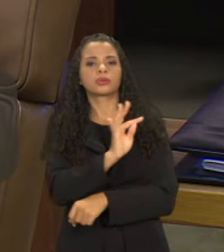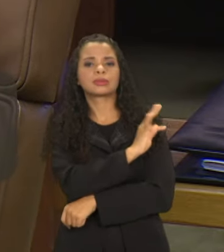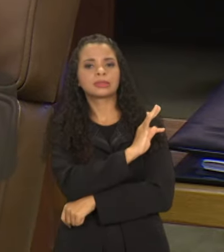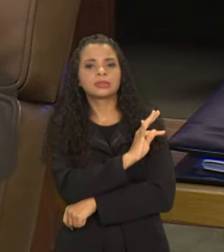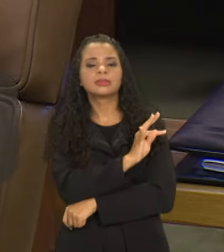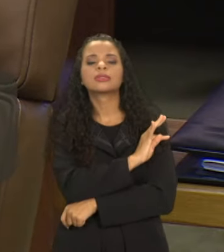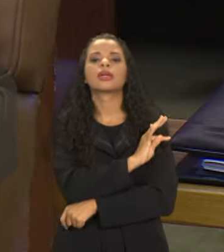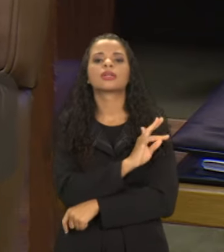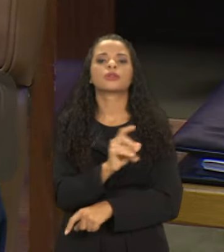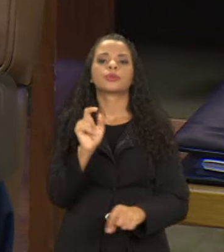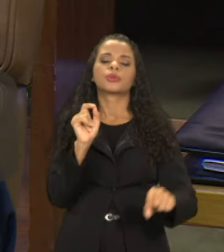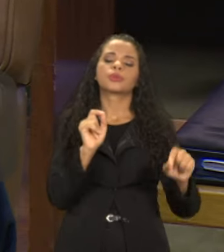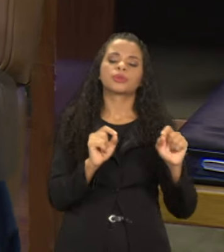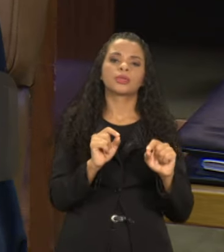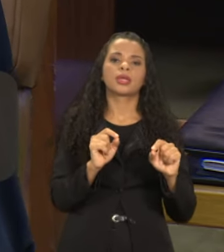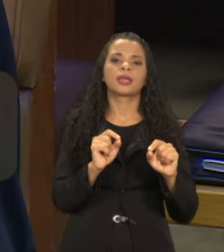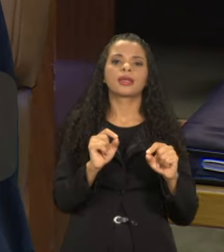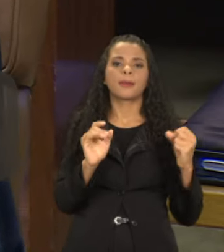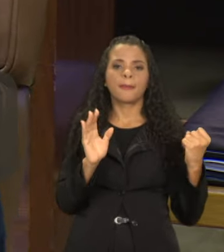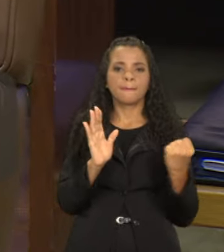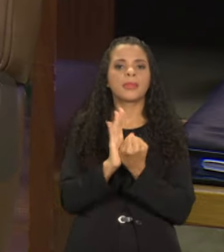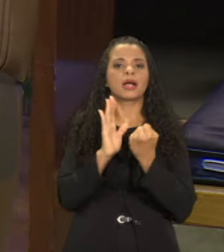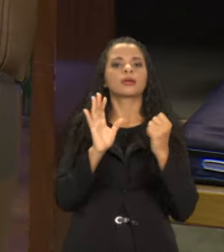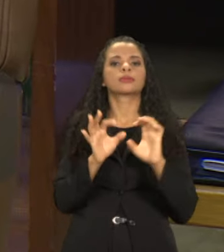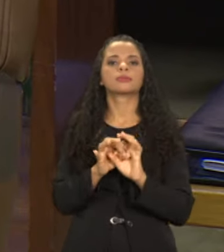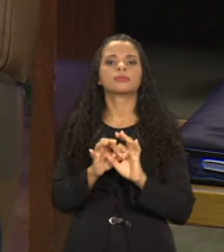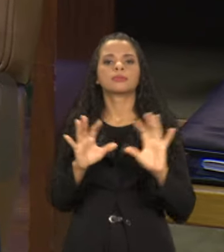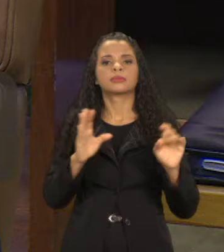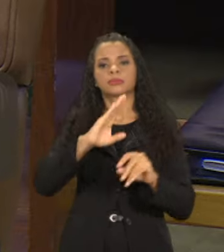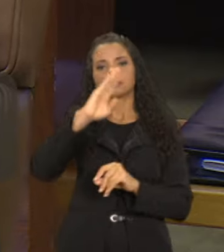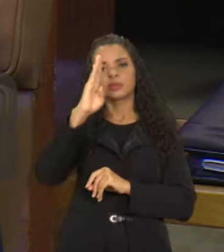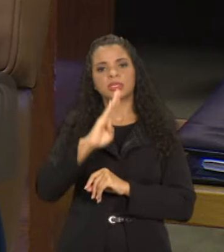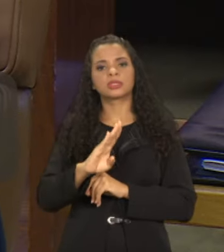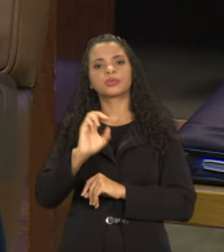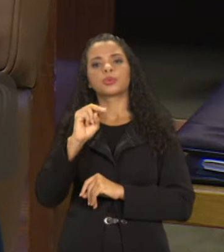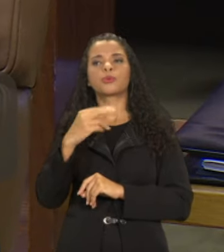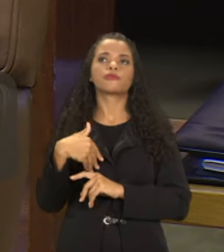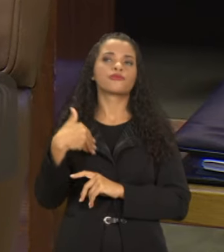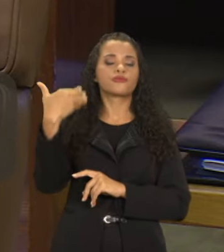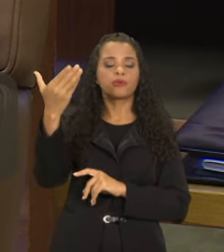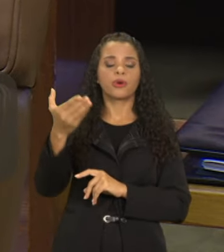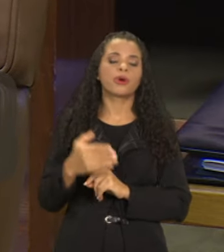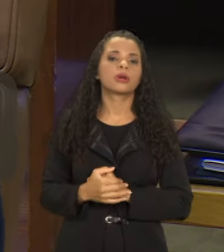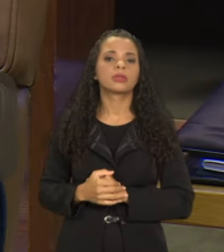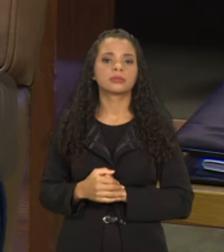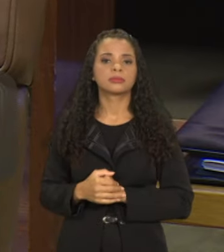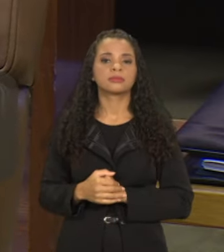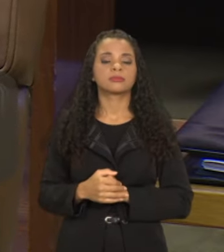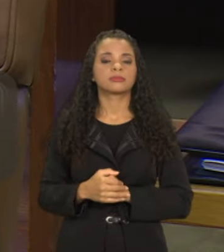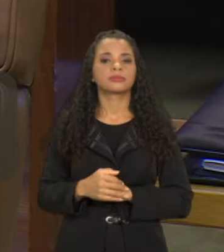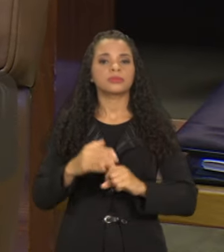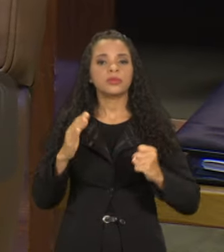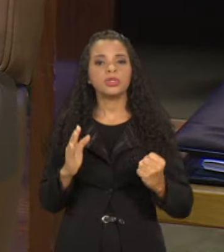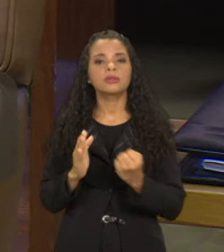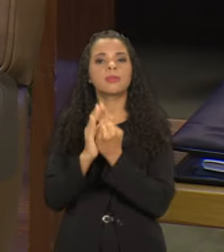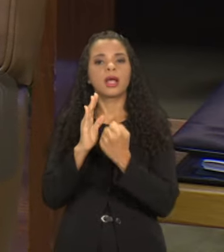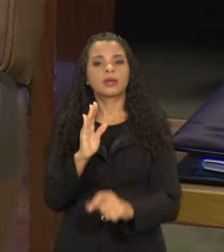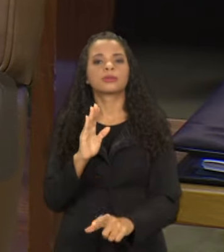marco legal defere, seja no Brasil, seja no exterior, com os marcos legais